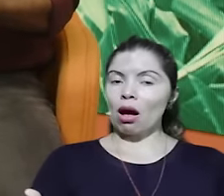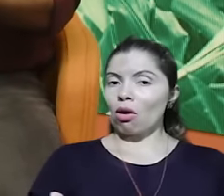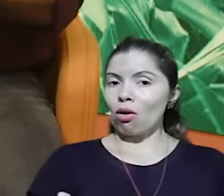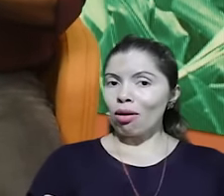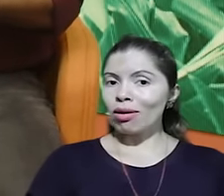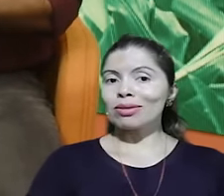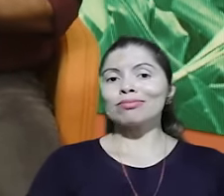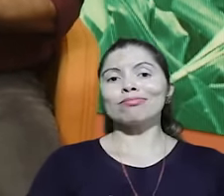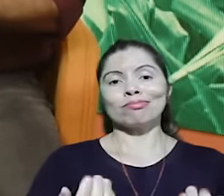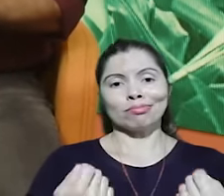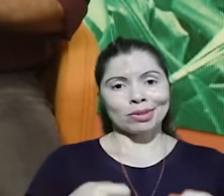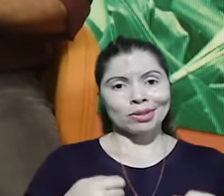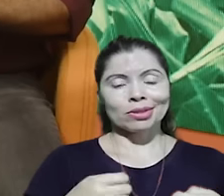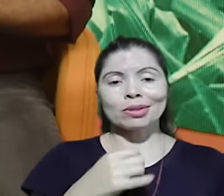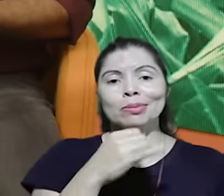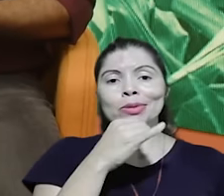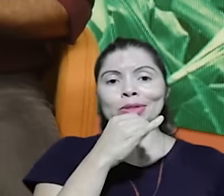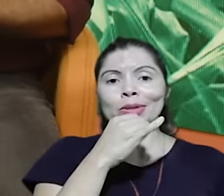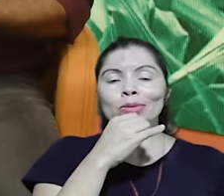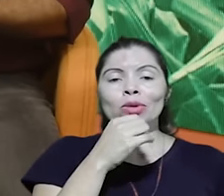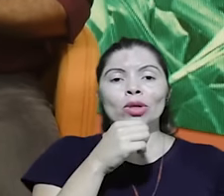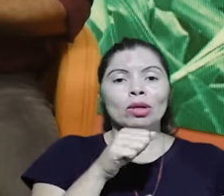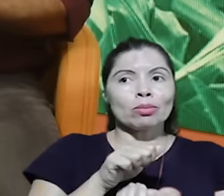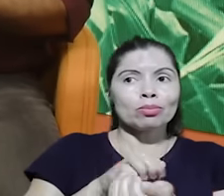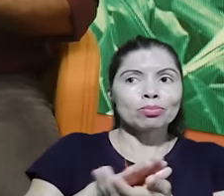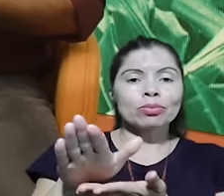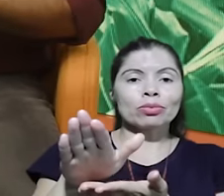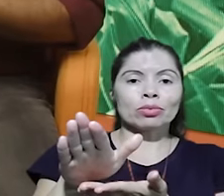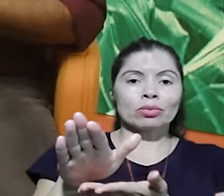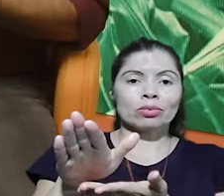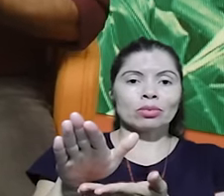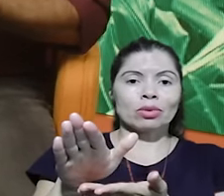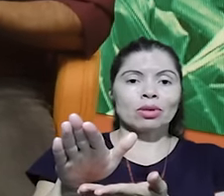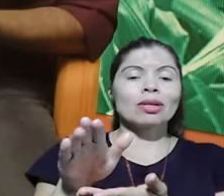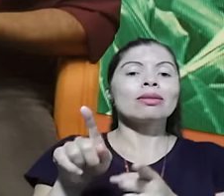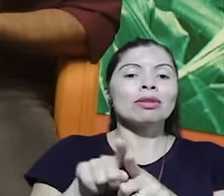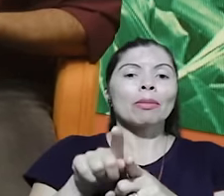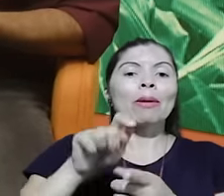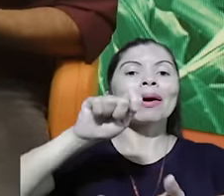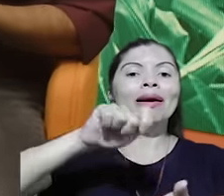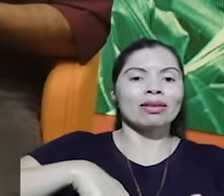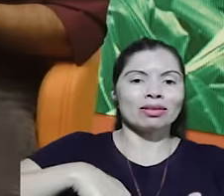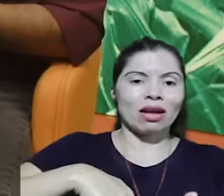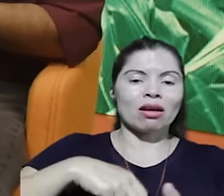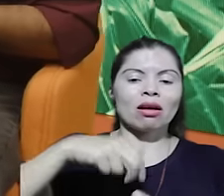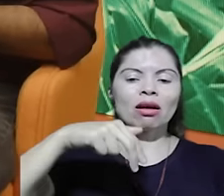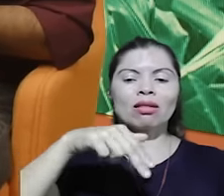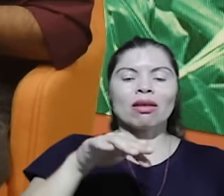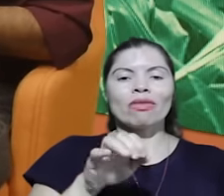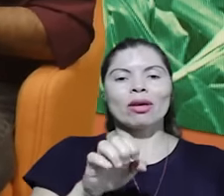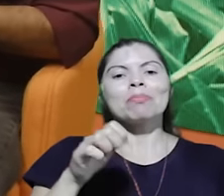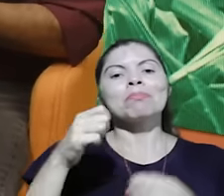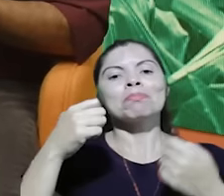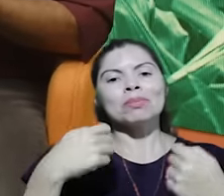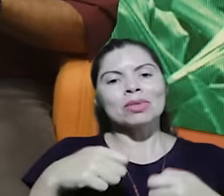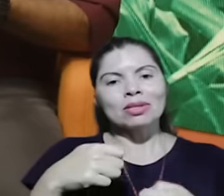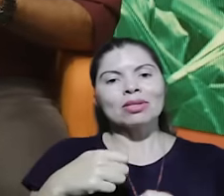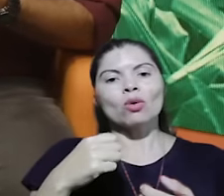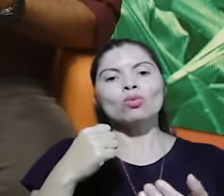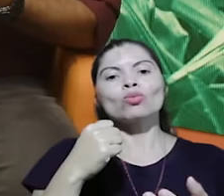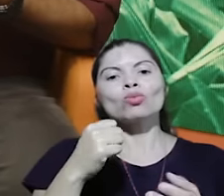para se credenciar a emitir a nota fiscal eletrônica o protal vai precisar do certificado digital